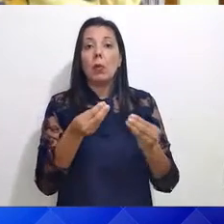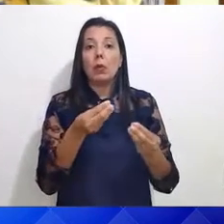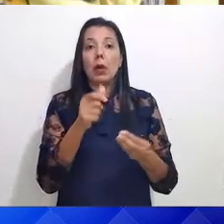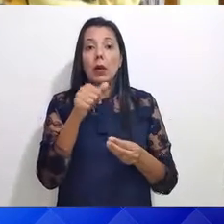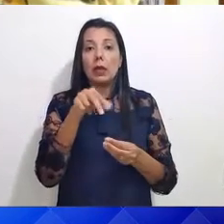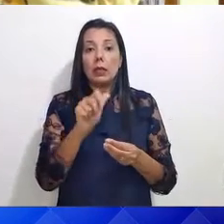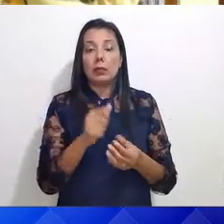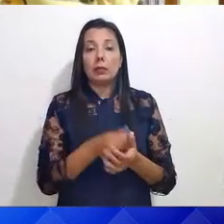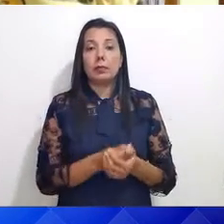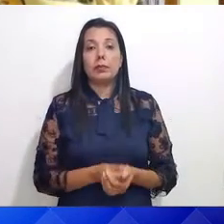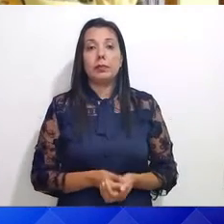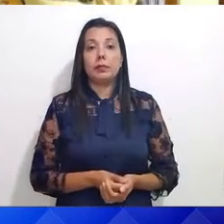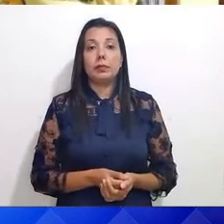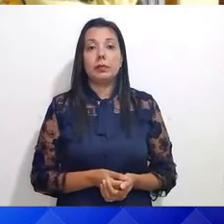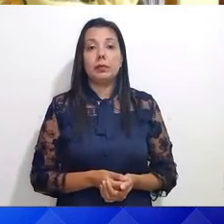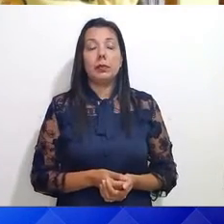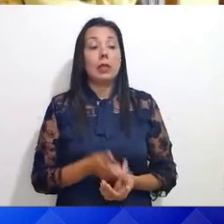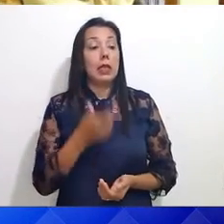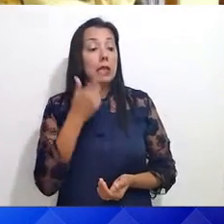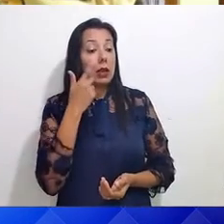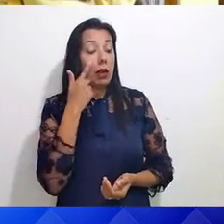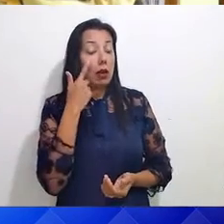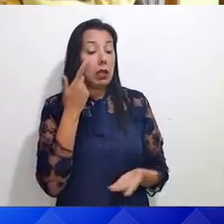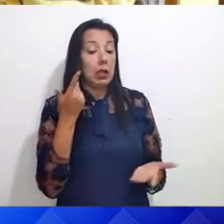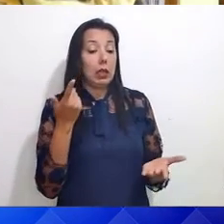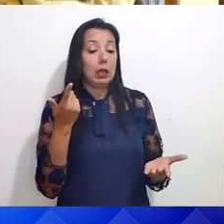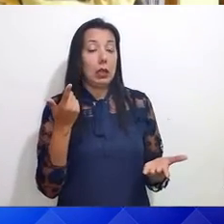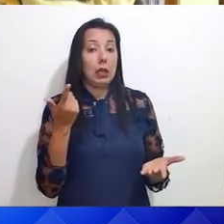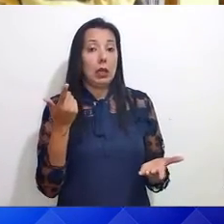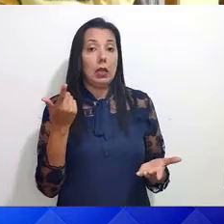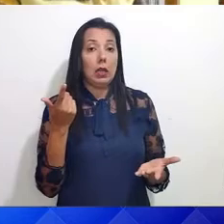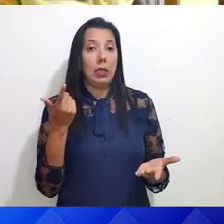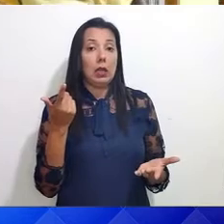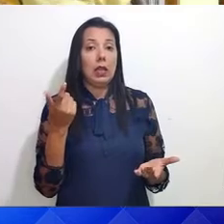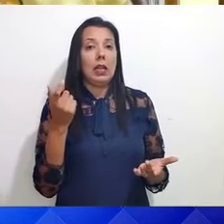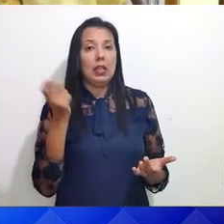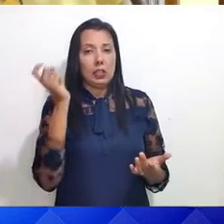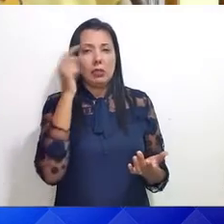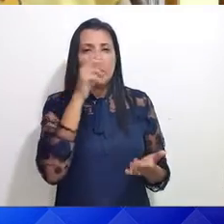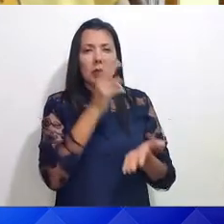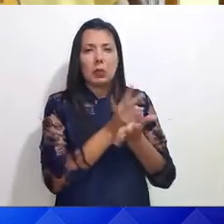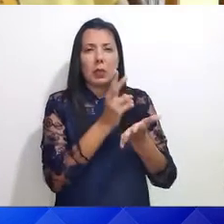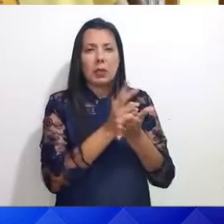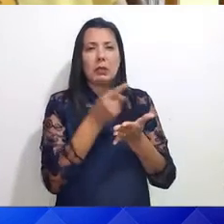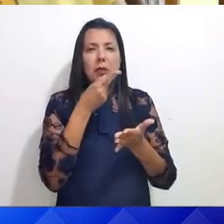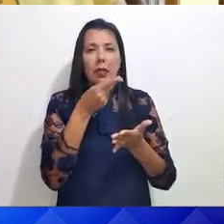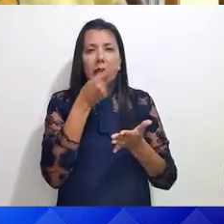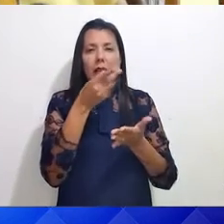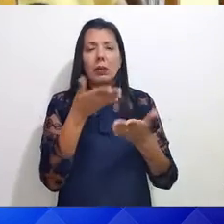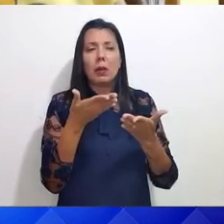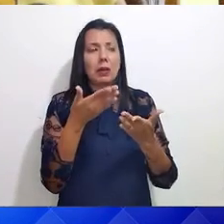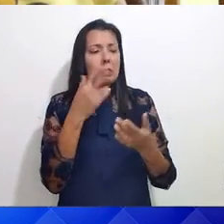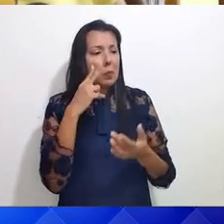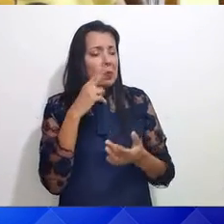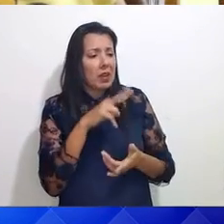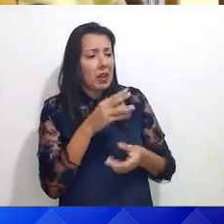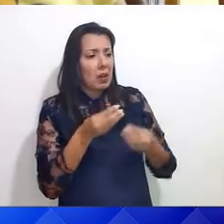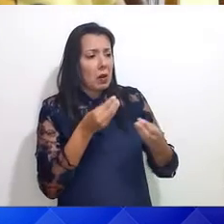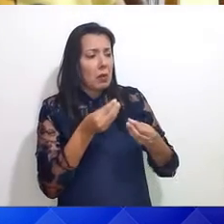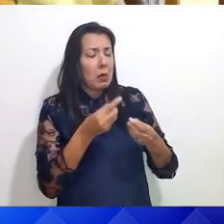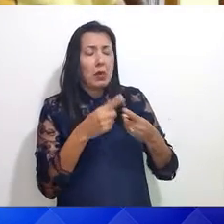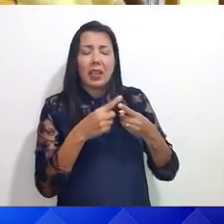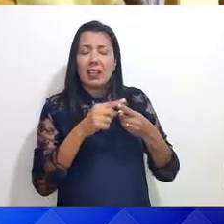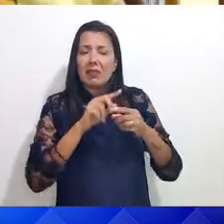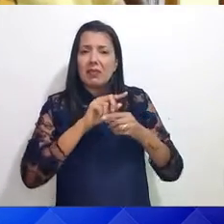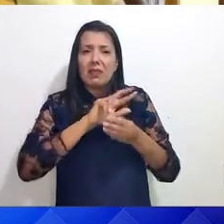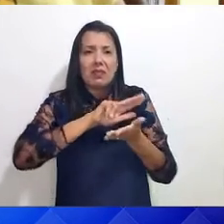Olha só, Mônica, é muito complexo, né, a gente falar como identificar, porque são vários sinais, e cada